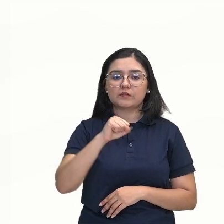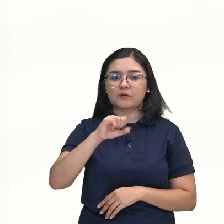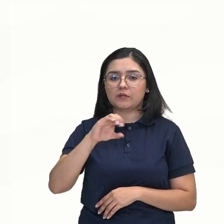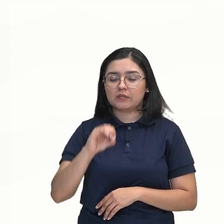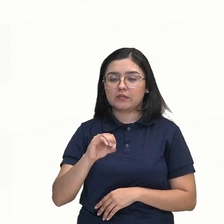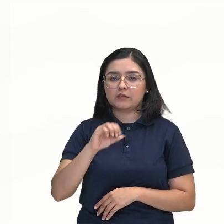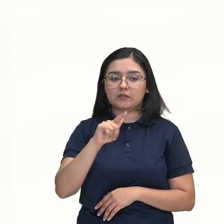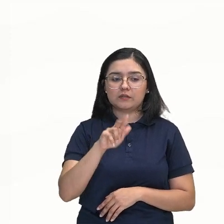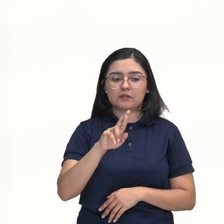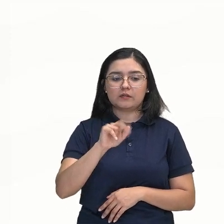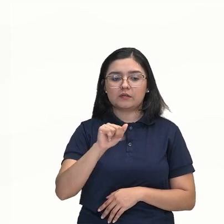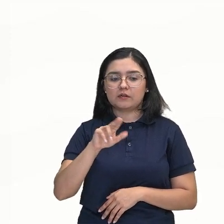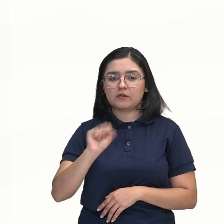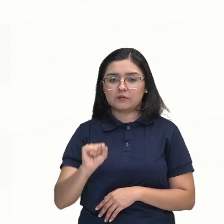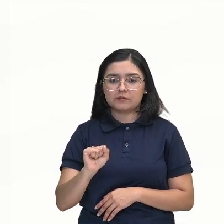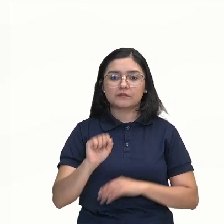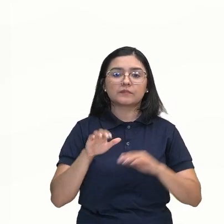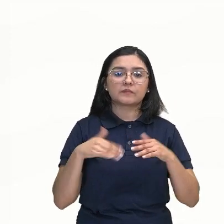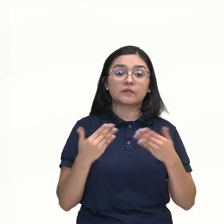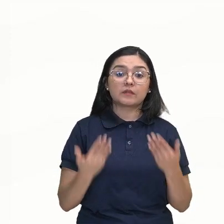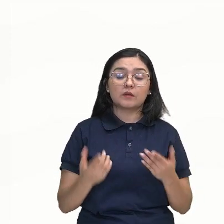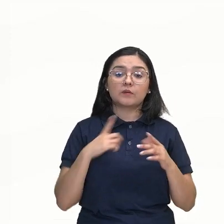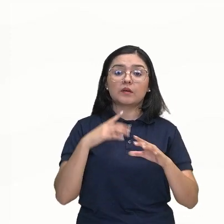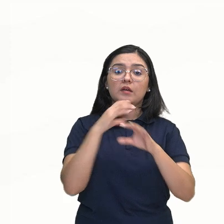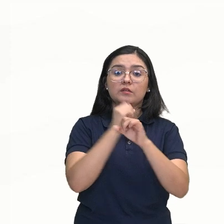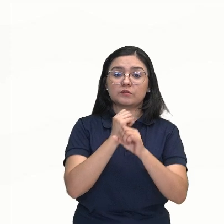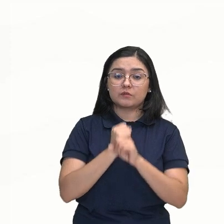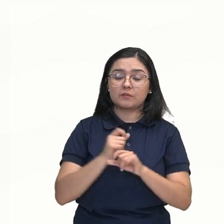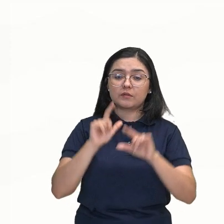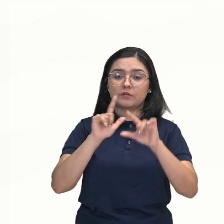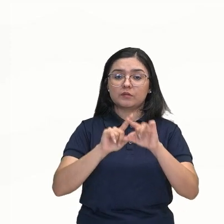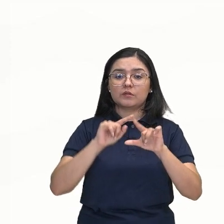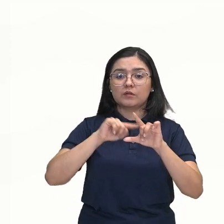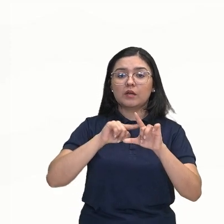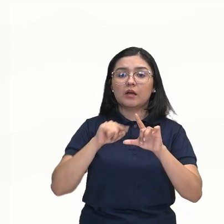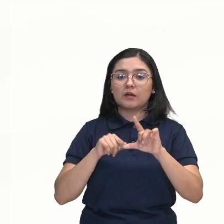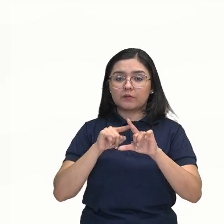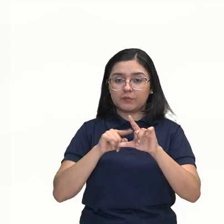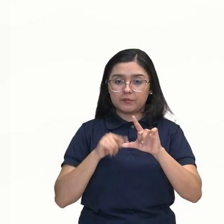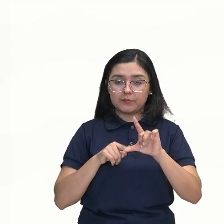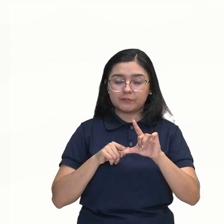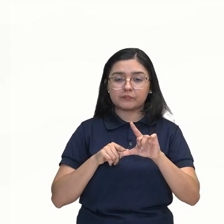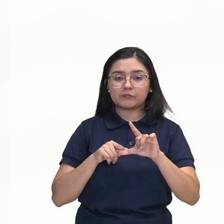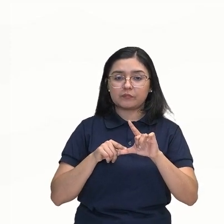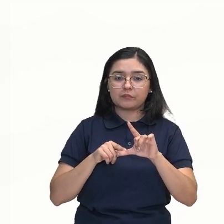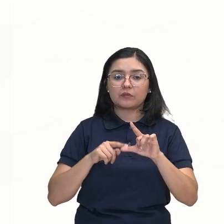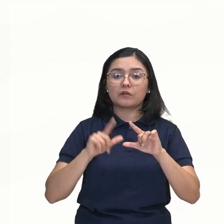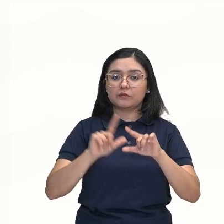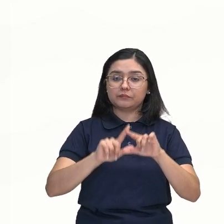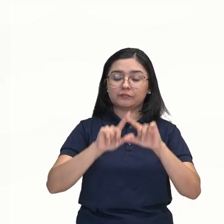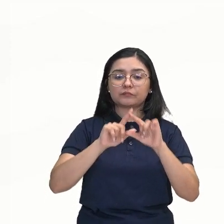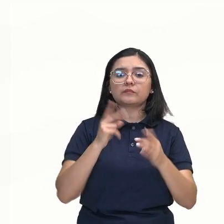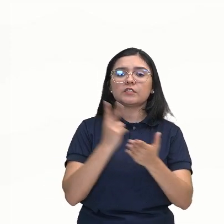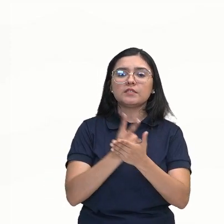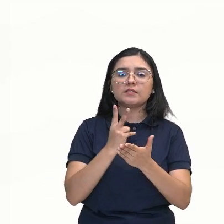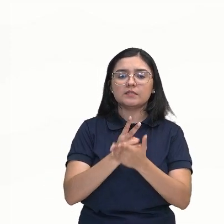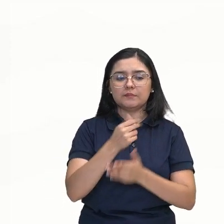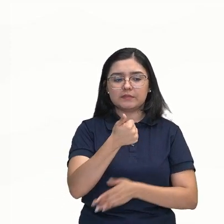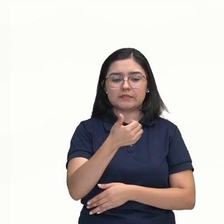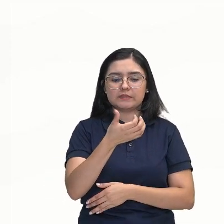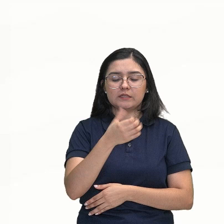graus. Então, a soma dos ângulos internos de um triângulo sempre é igual